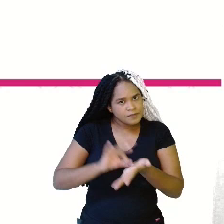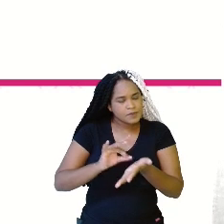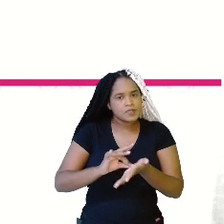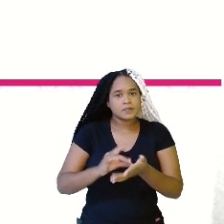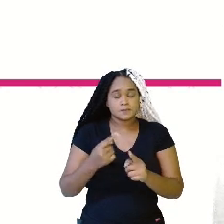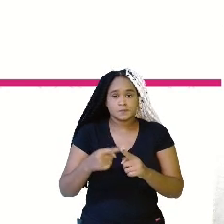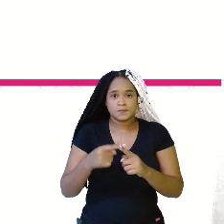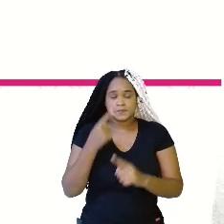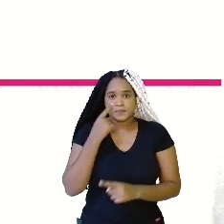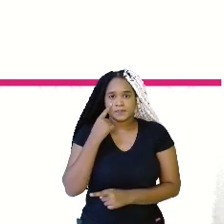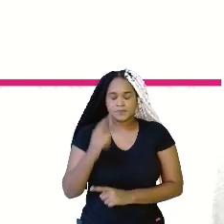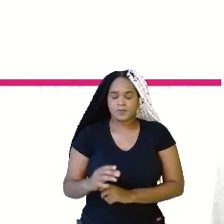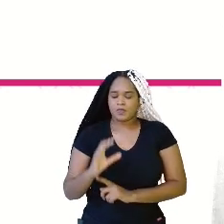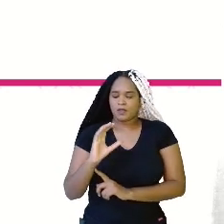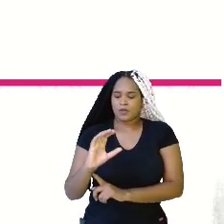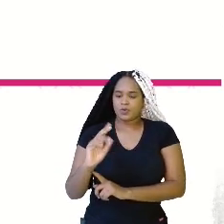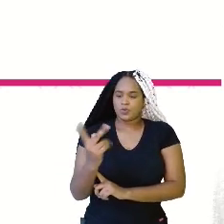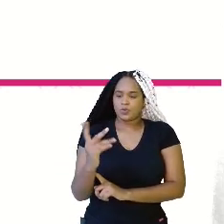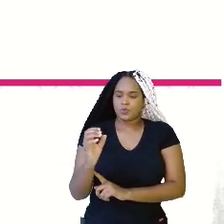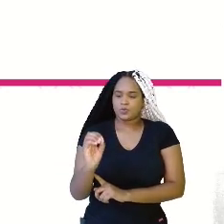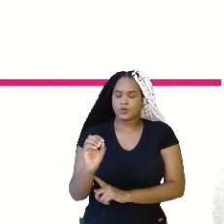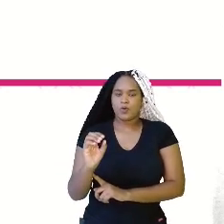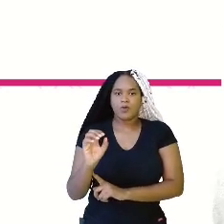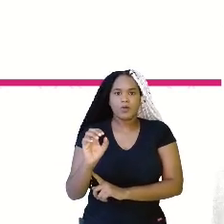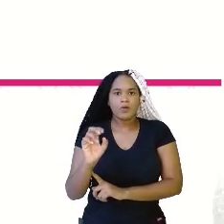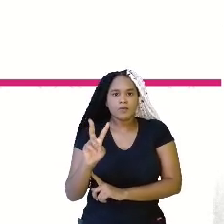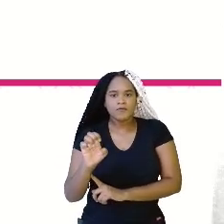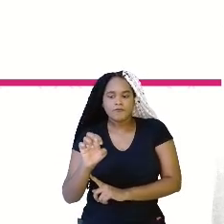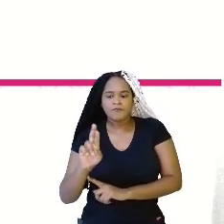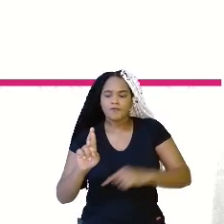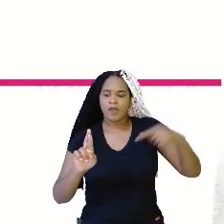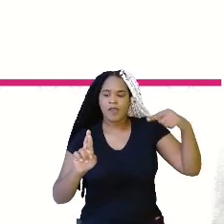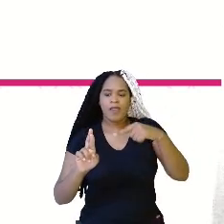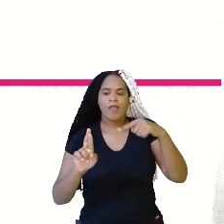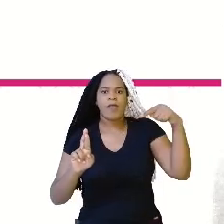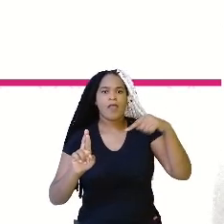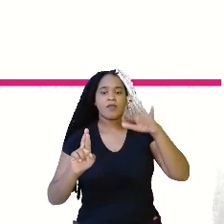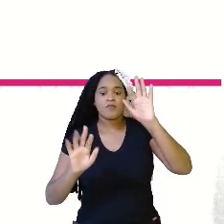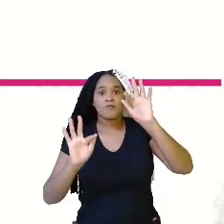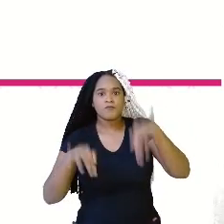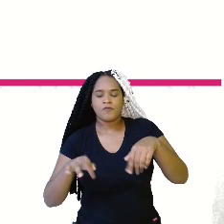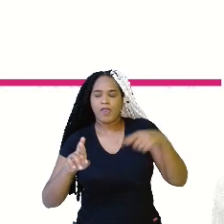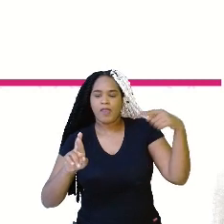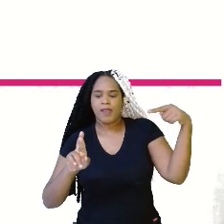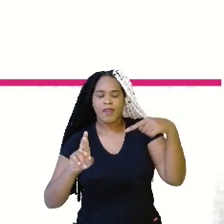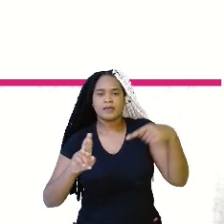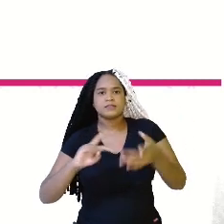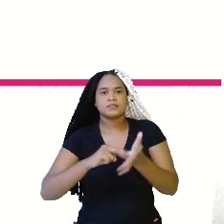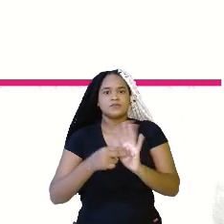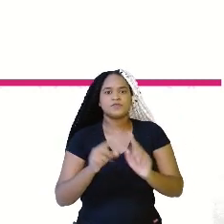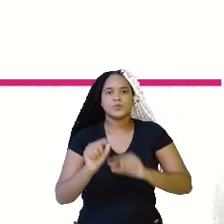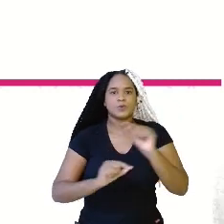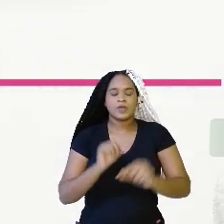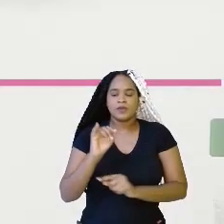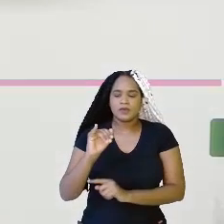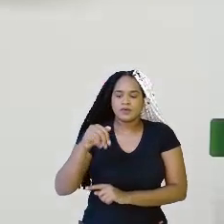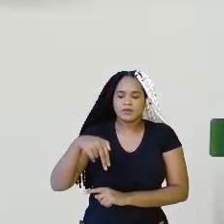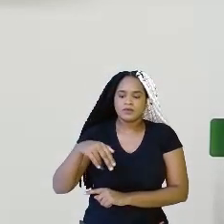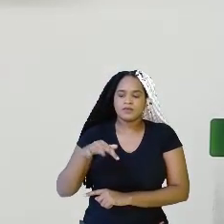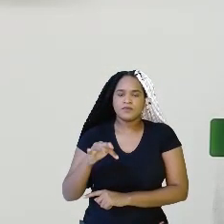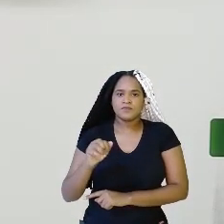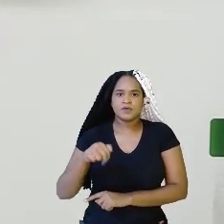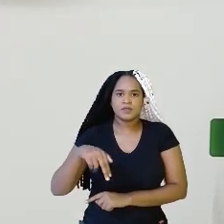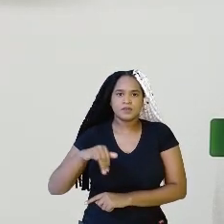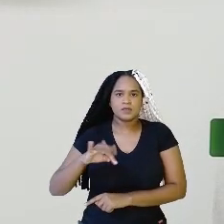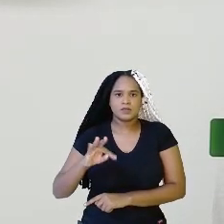trovejar, que termina com R, ele está no infinitivo. E aí, choveu, e relampejou, o verbo já está